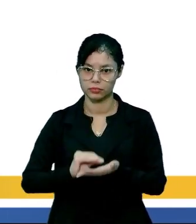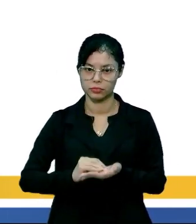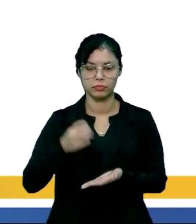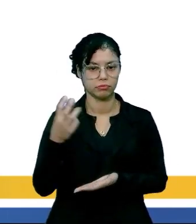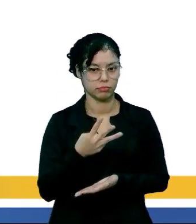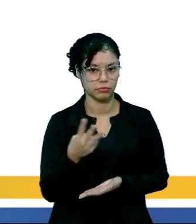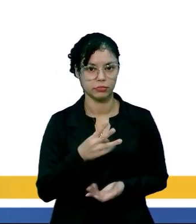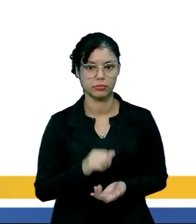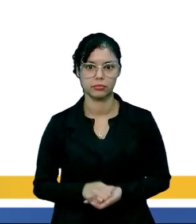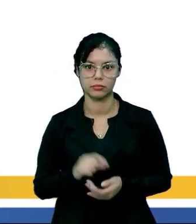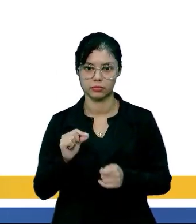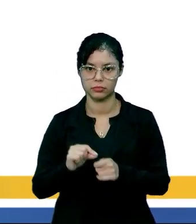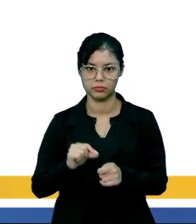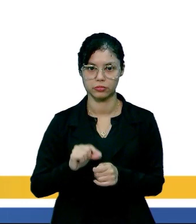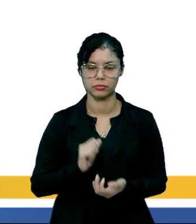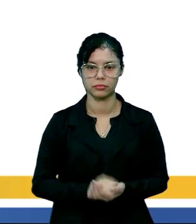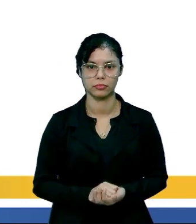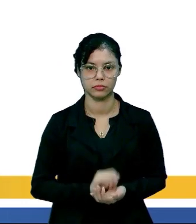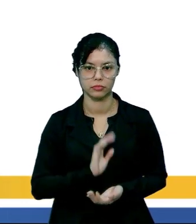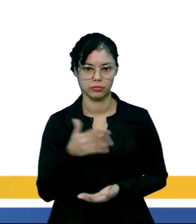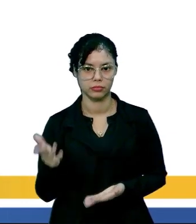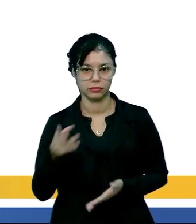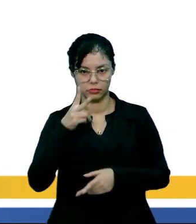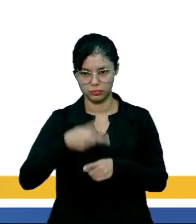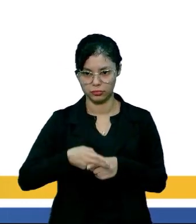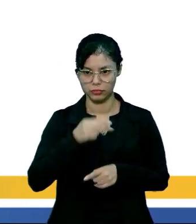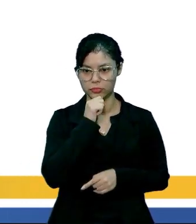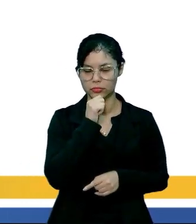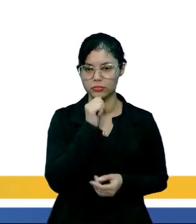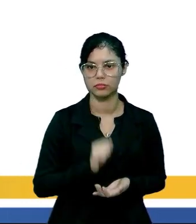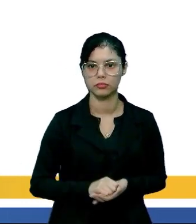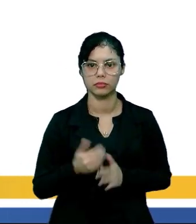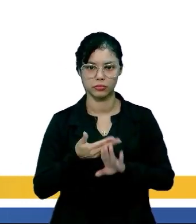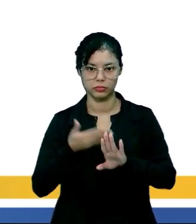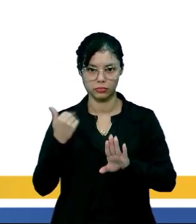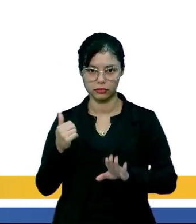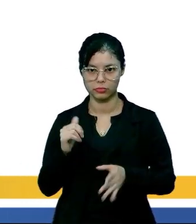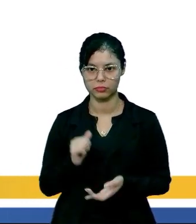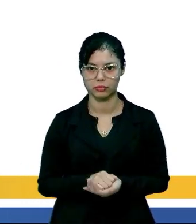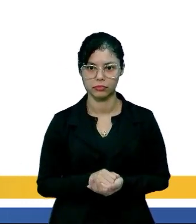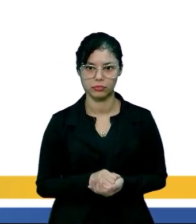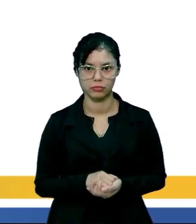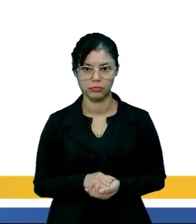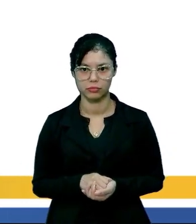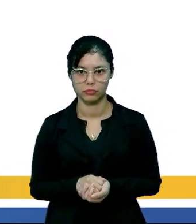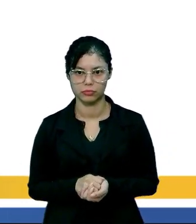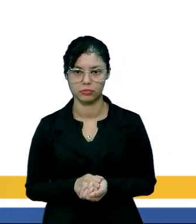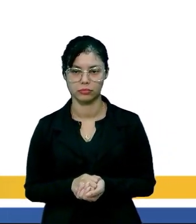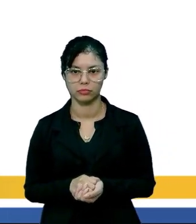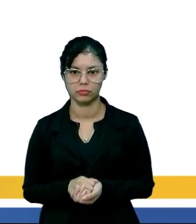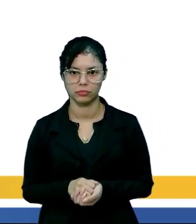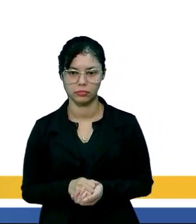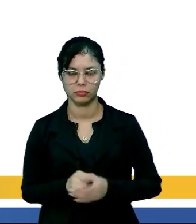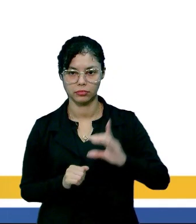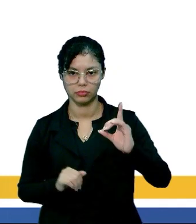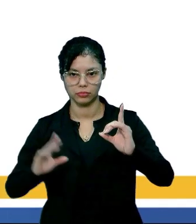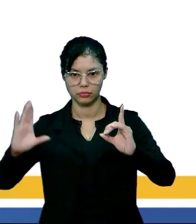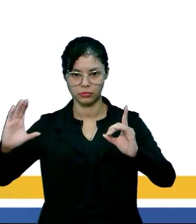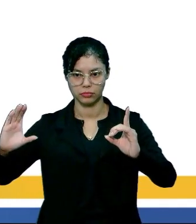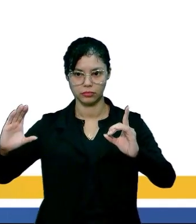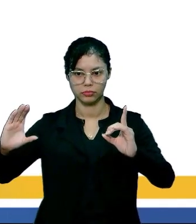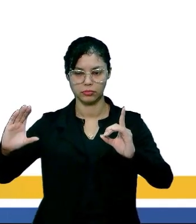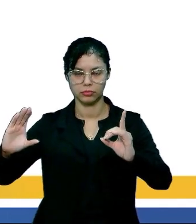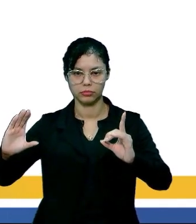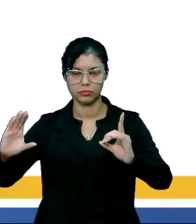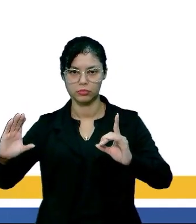terceiro, vamos fazer o corte. Quando a gente corta a parte de trás, eu deixei lá atrás, ó. Ficou só ali,